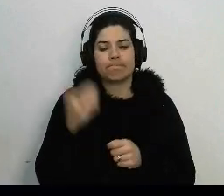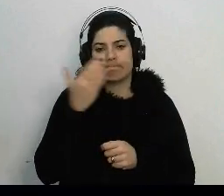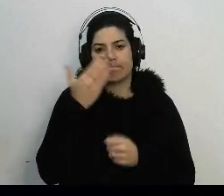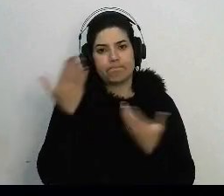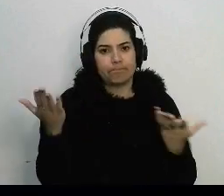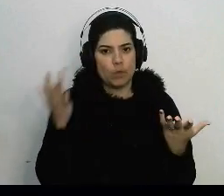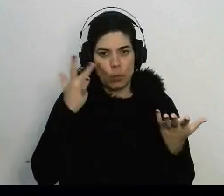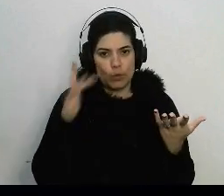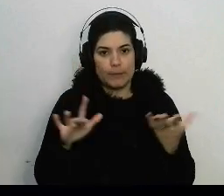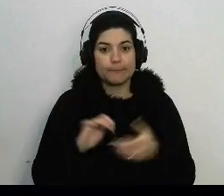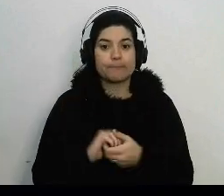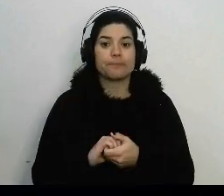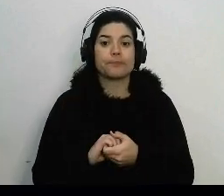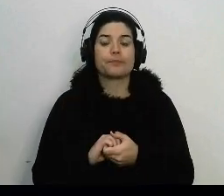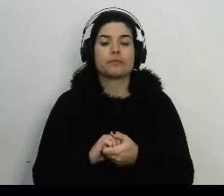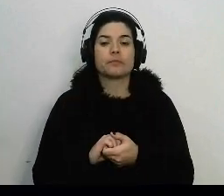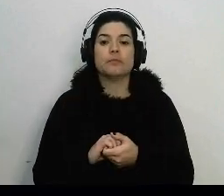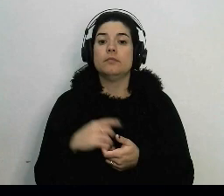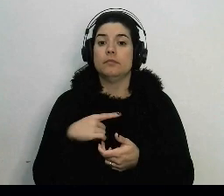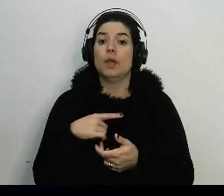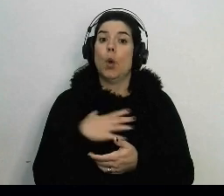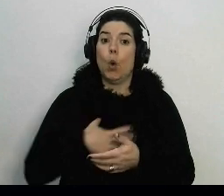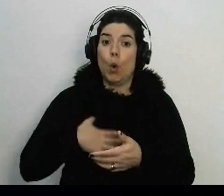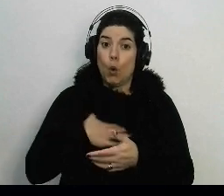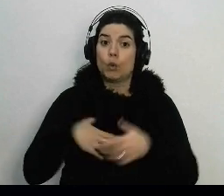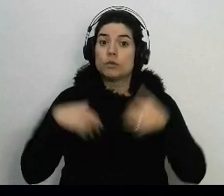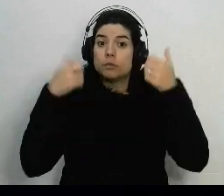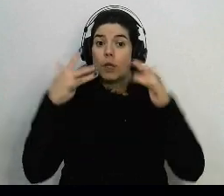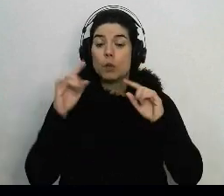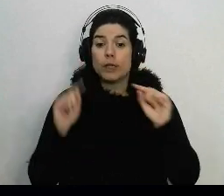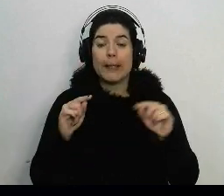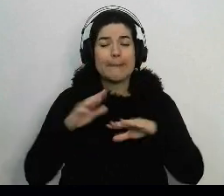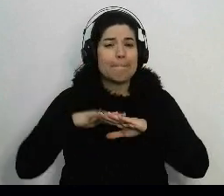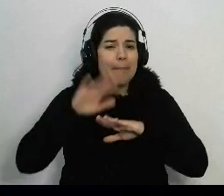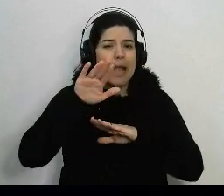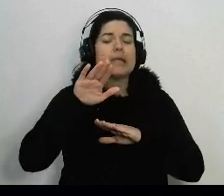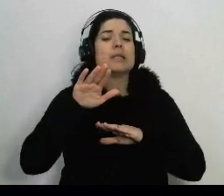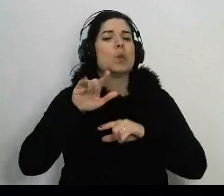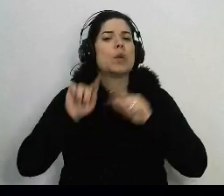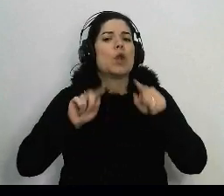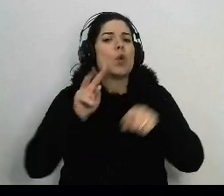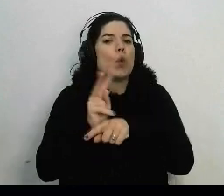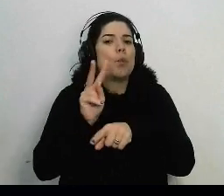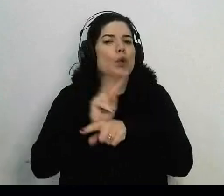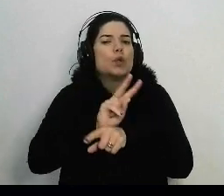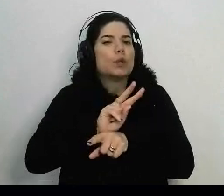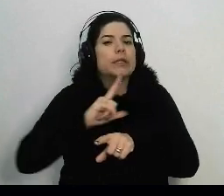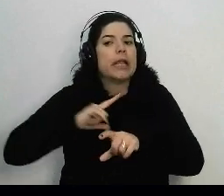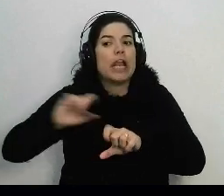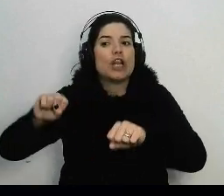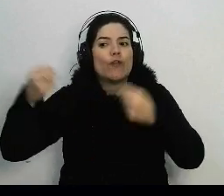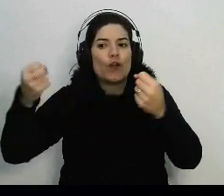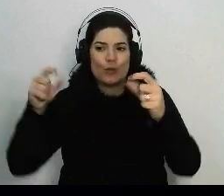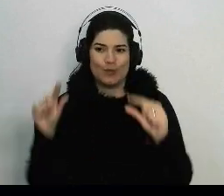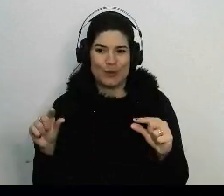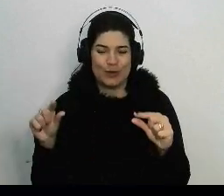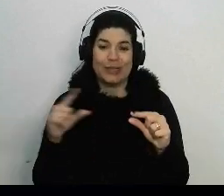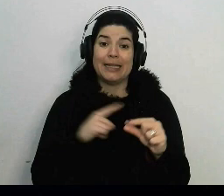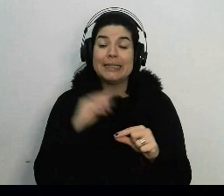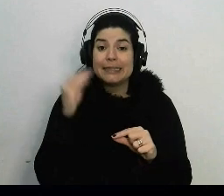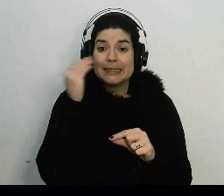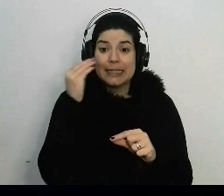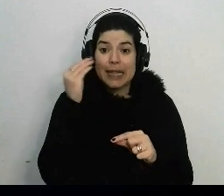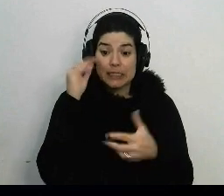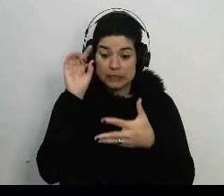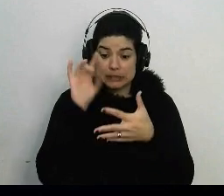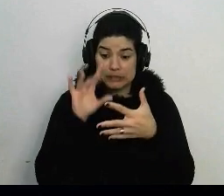E aí tem uma coisa que eu gosto sempre de trazer, que é maior cobertura com menor esforço. Quando a gente lida com testes unitários focados em classes, a